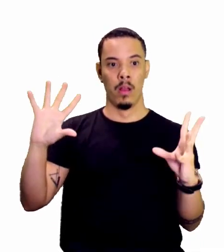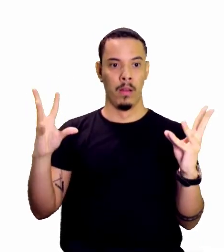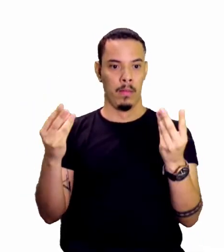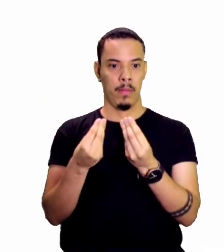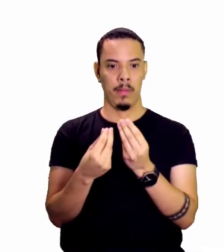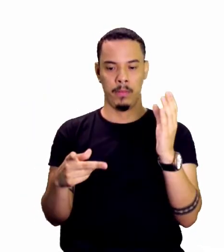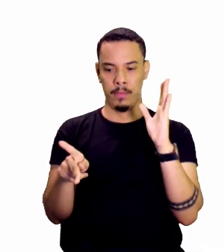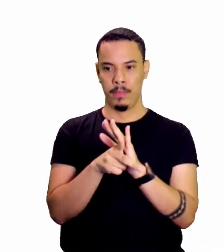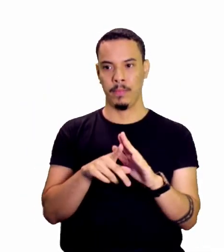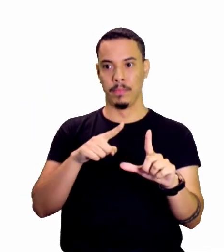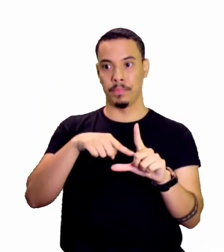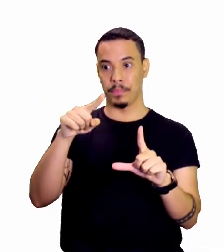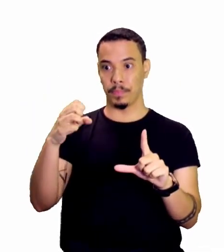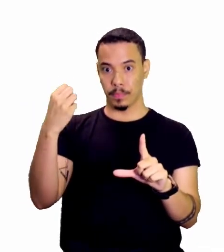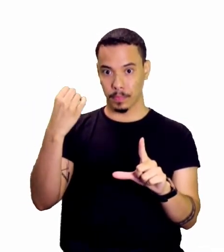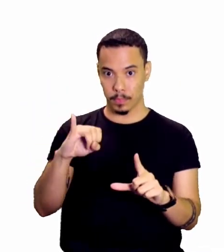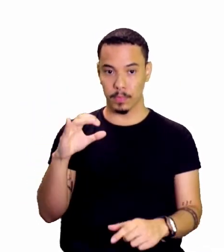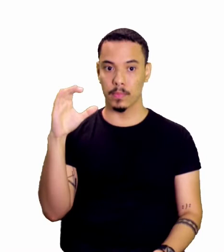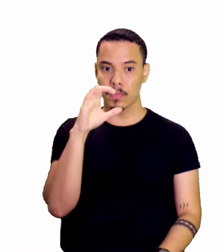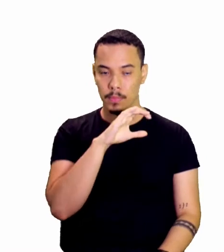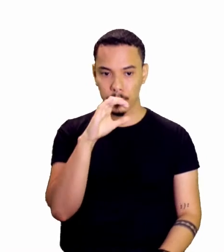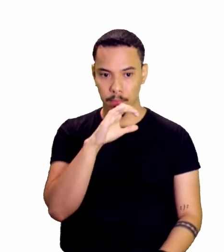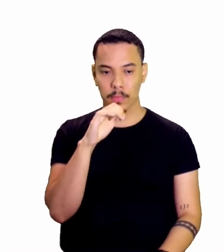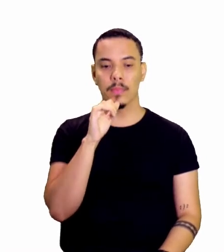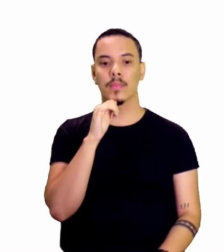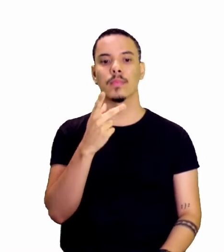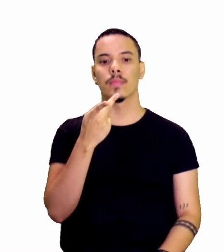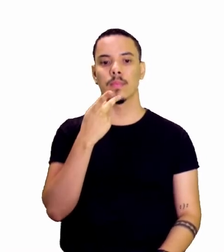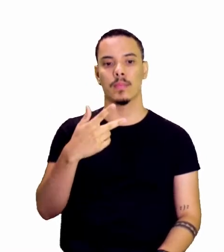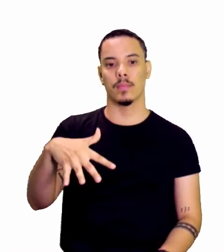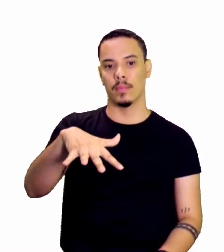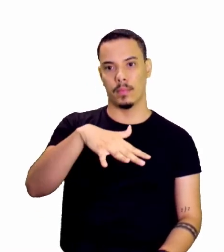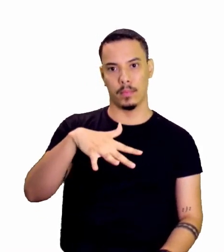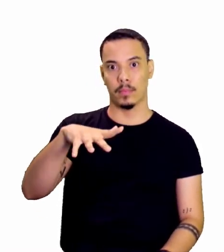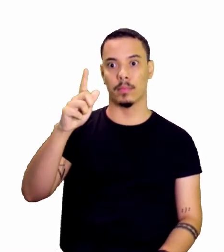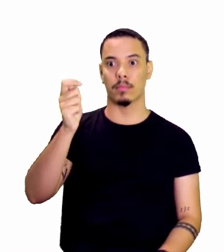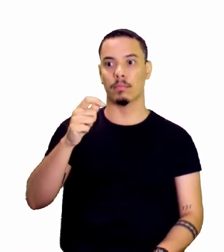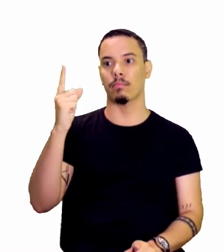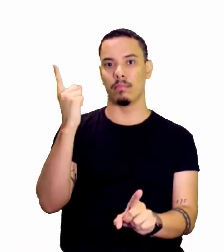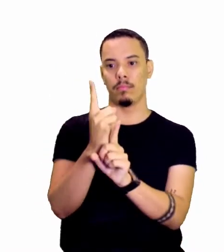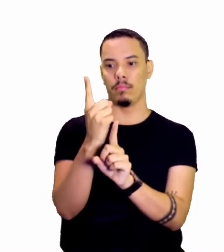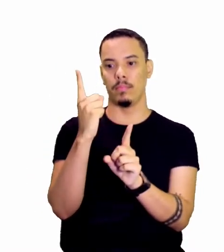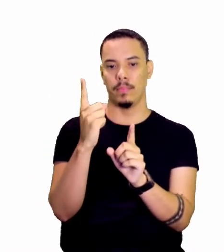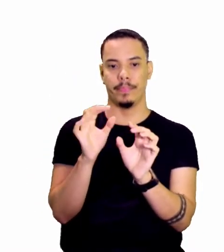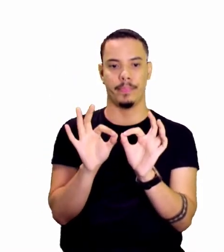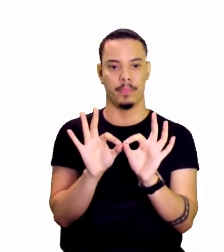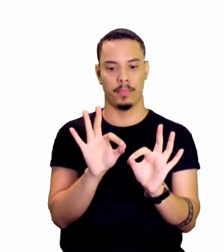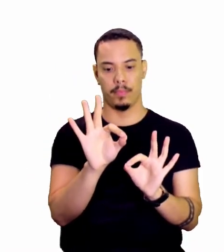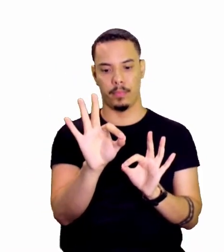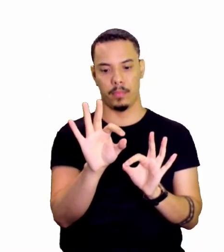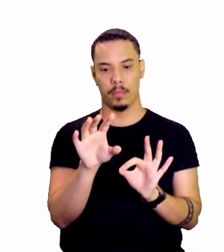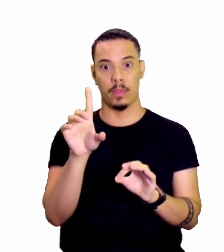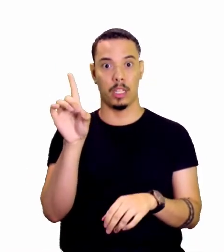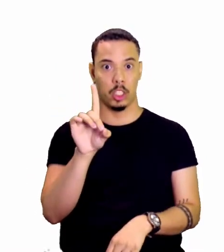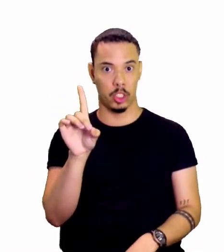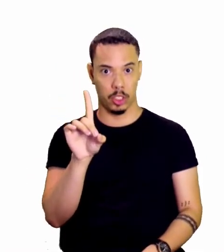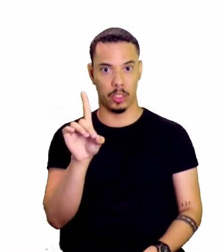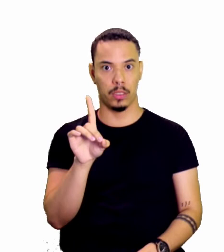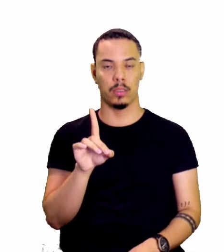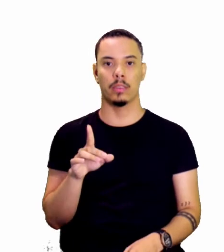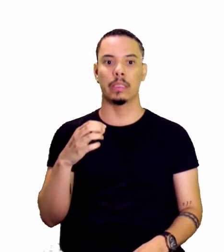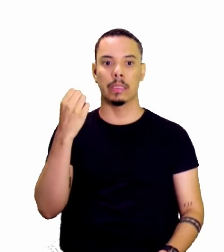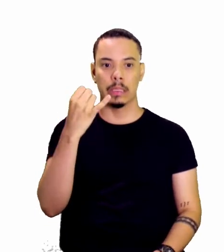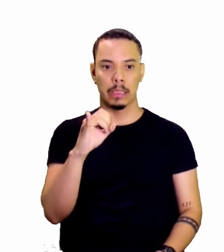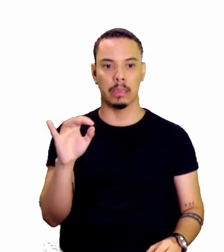do gráfico se lá no gráfico da velocidade você faz a área você acha né a distância no gráfico da